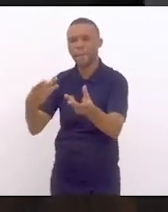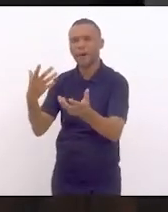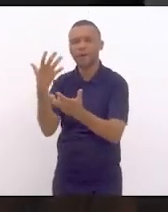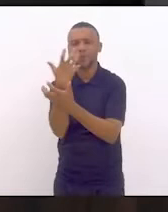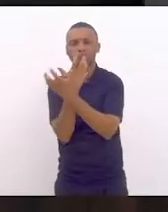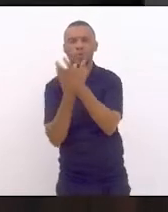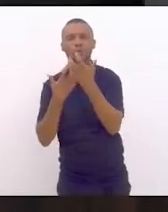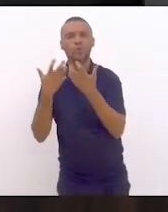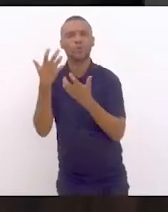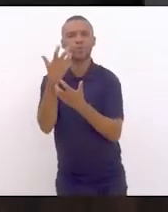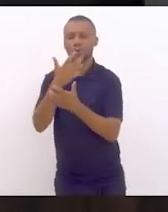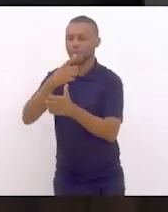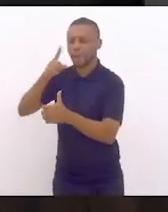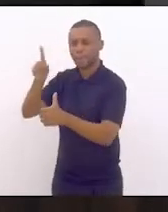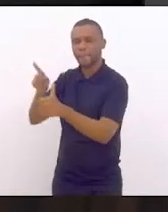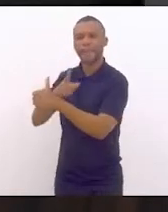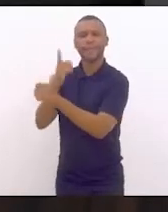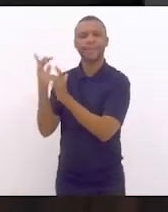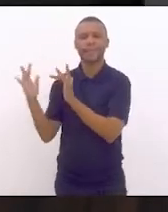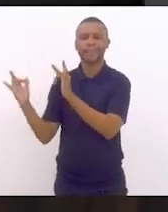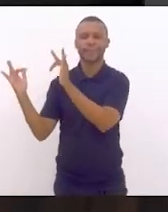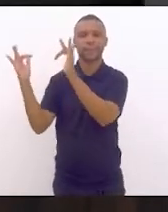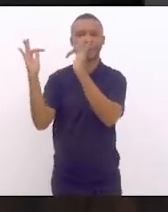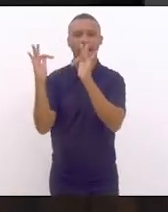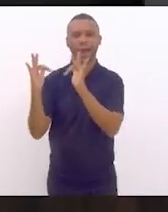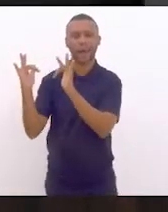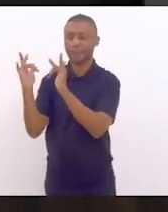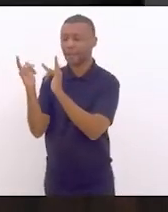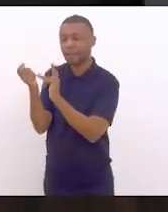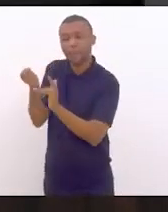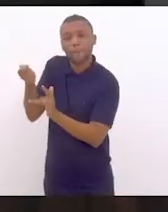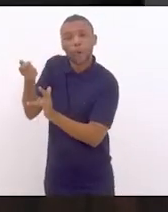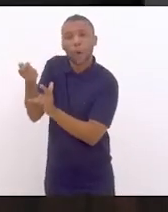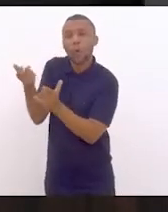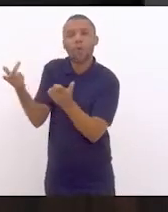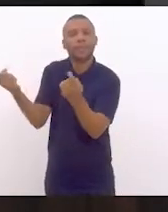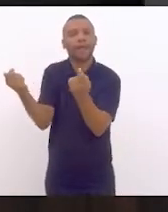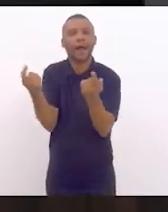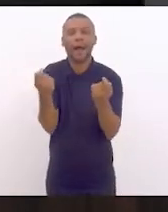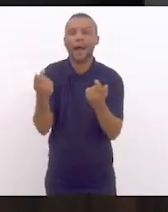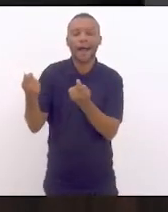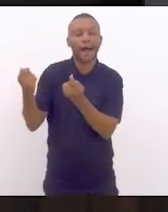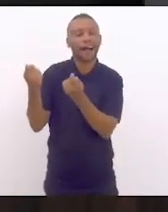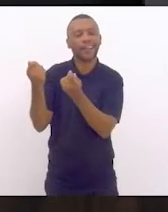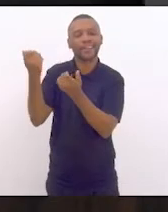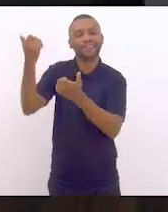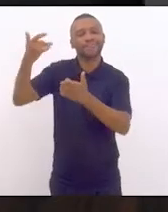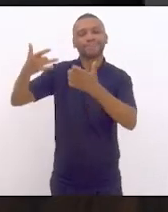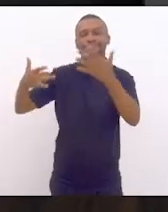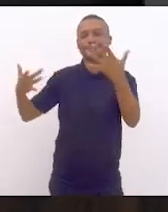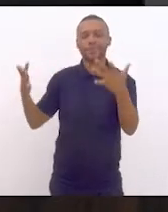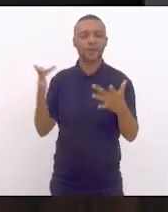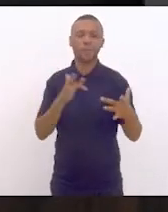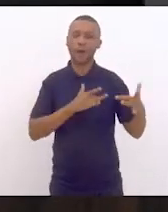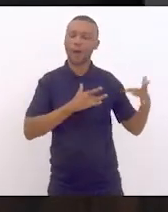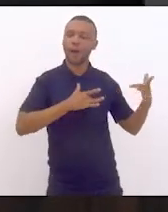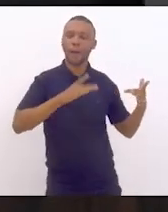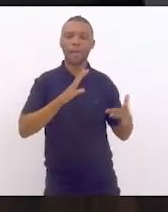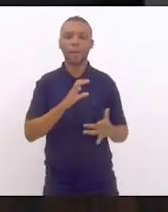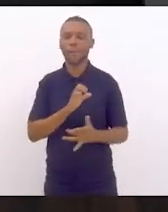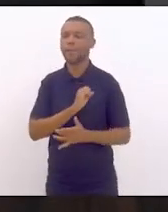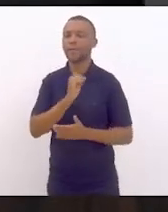primeira namorada, nesse pouco ou quase nada. Eu dizia, o meu amor, o meu amor.